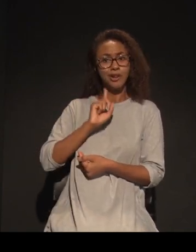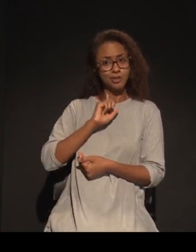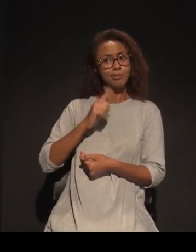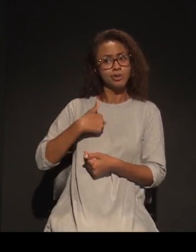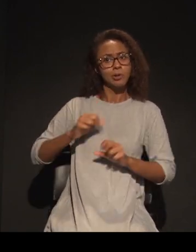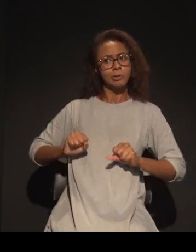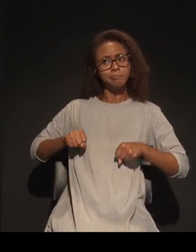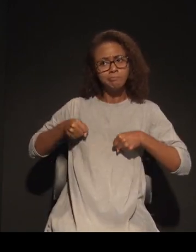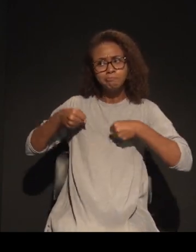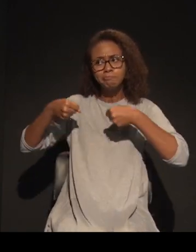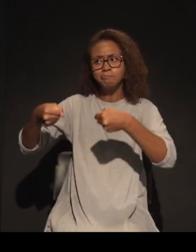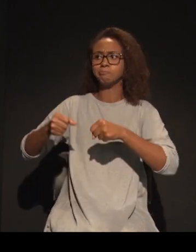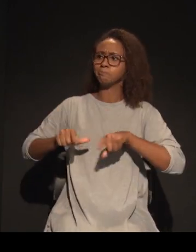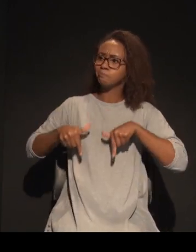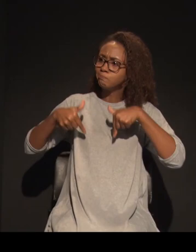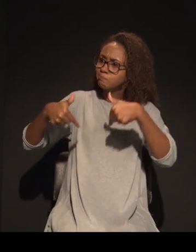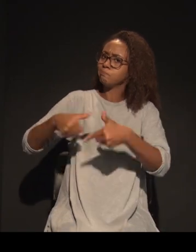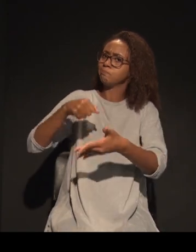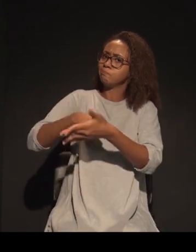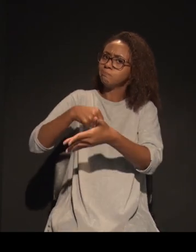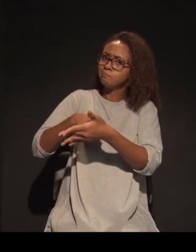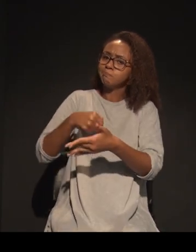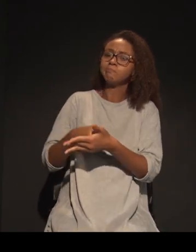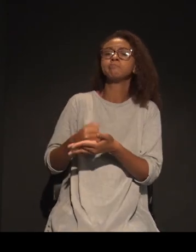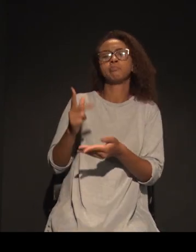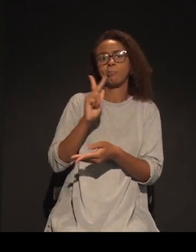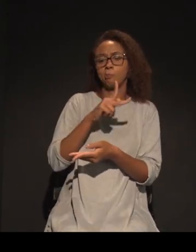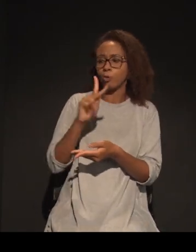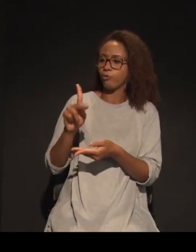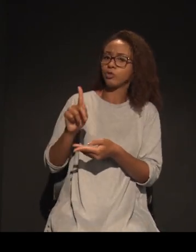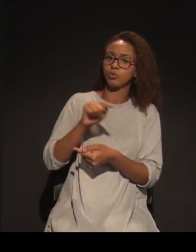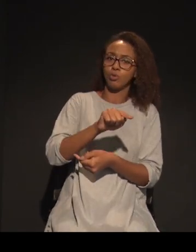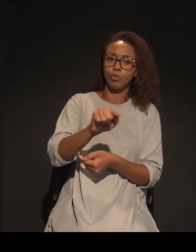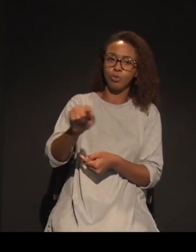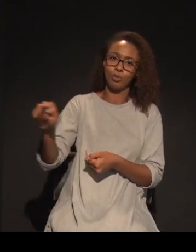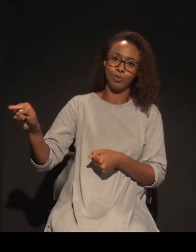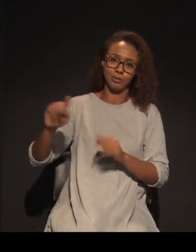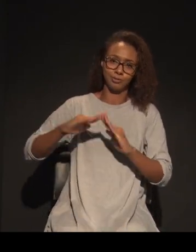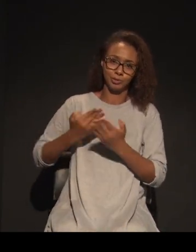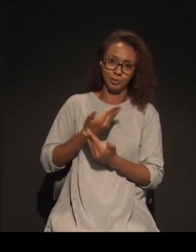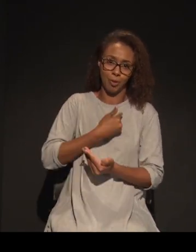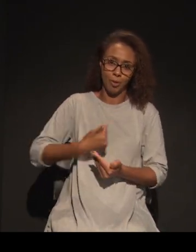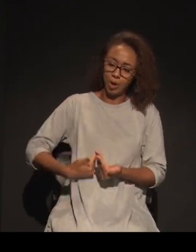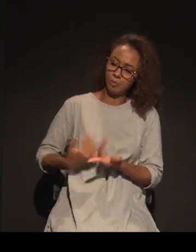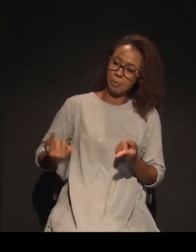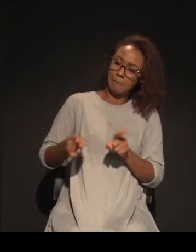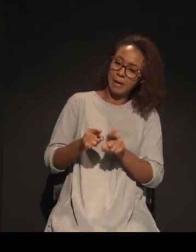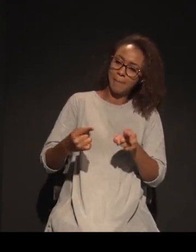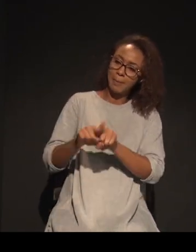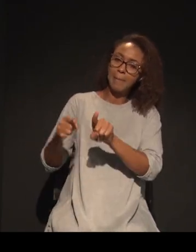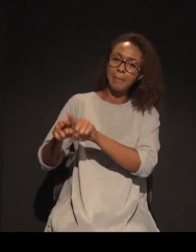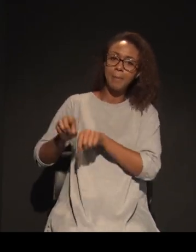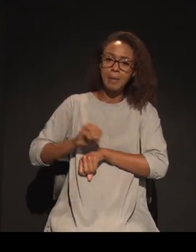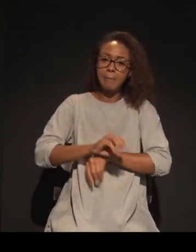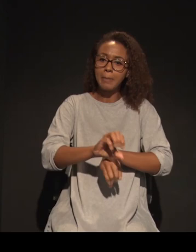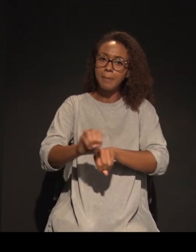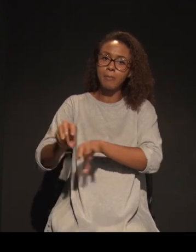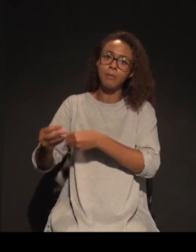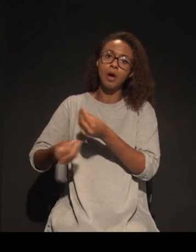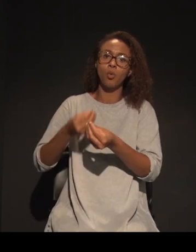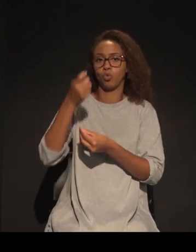trabalho né de junto a professores de rede de pública nem e elevar um pouco dessa cultura